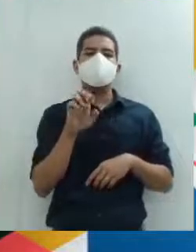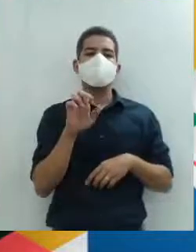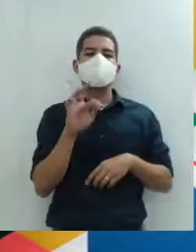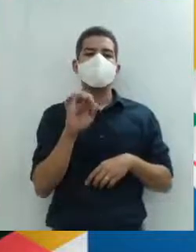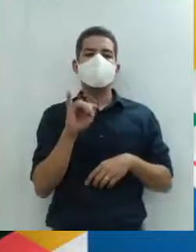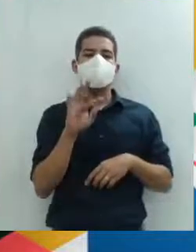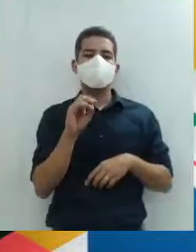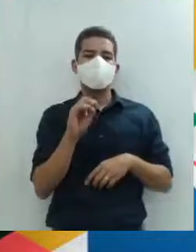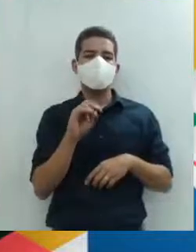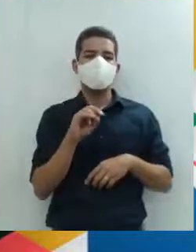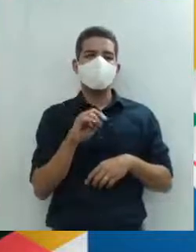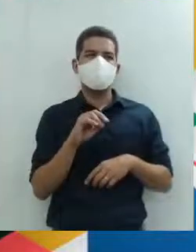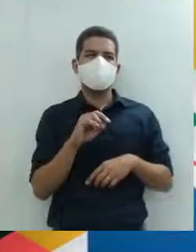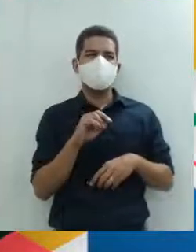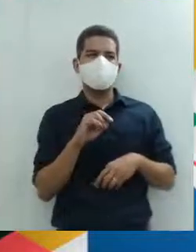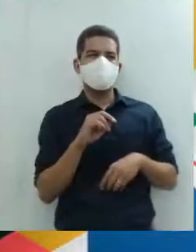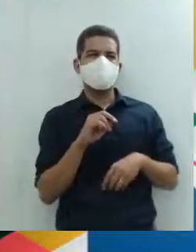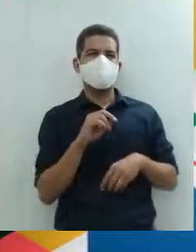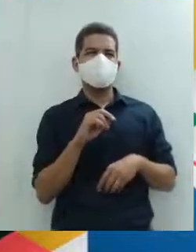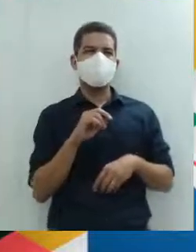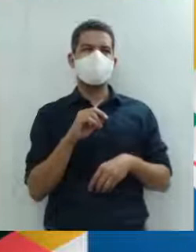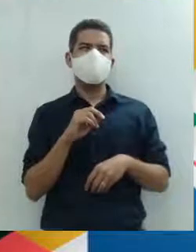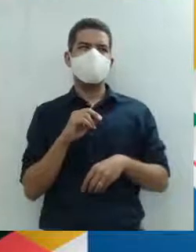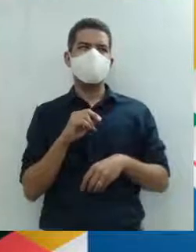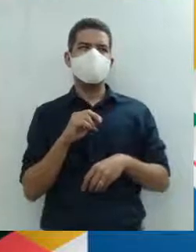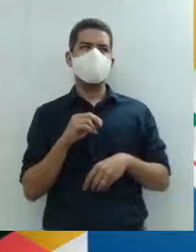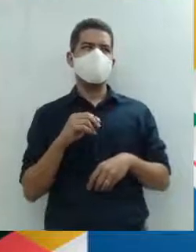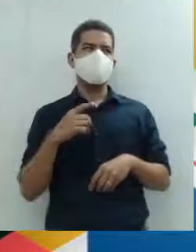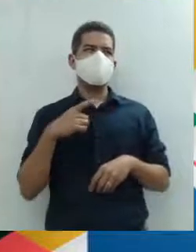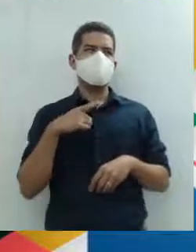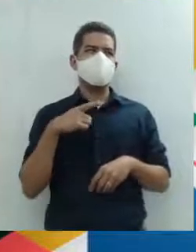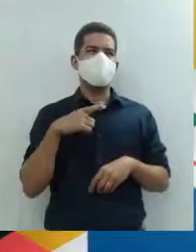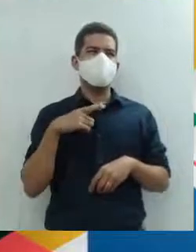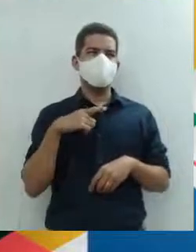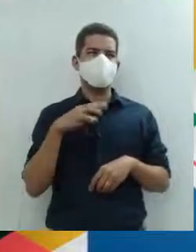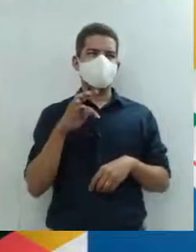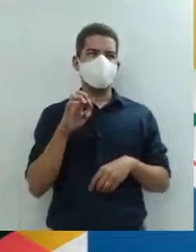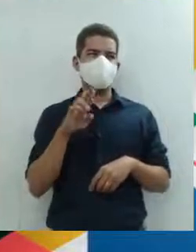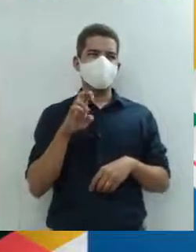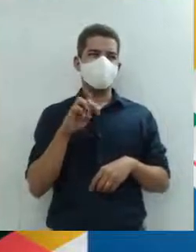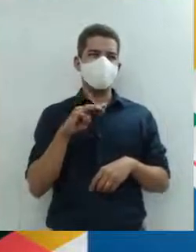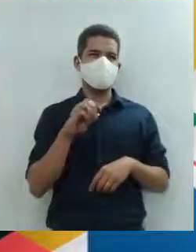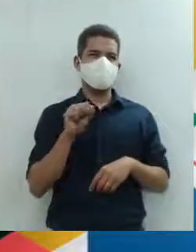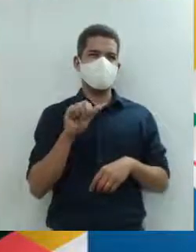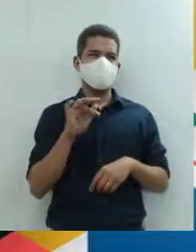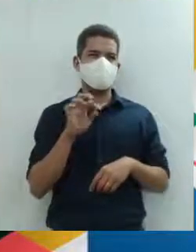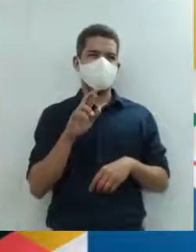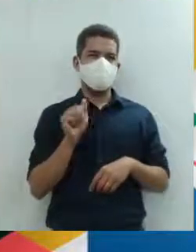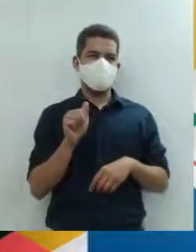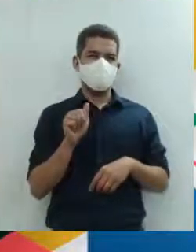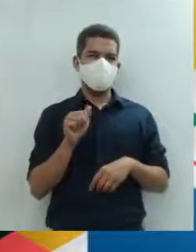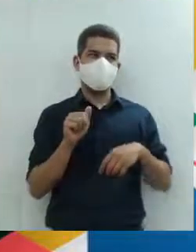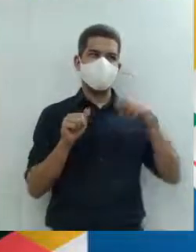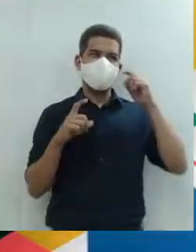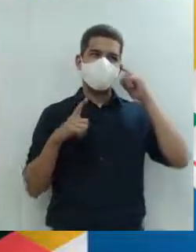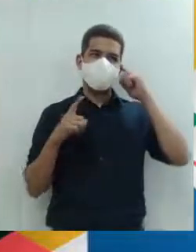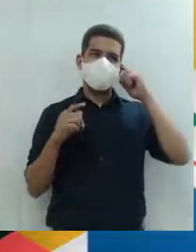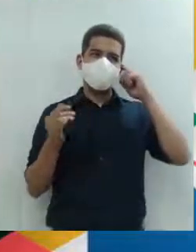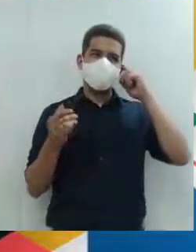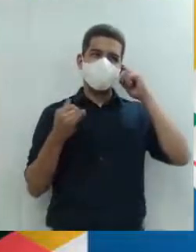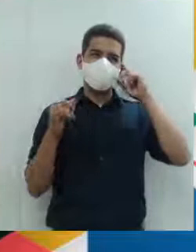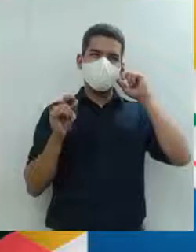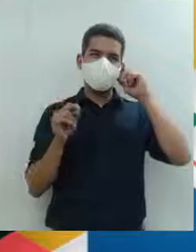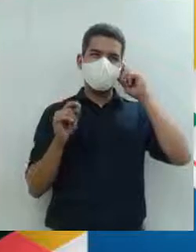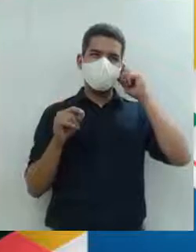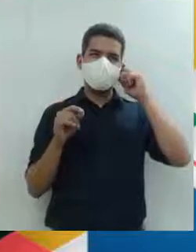ar, menos calor absorvido. Mas aí vem a termosfera, que esta é importante porque ela apresenta íons, tá?